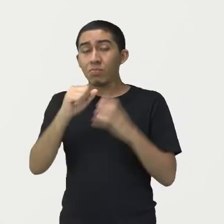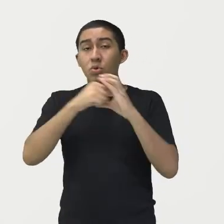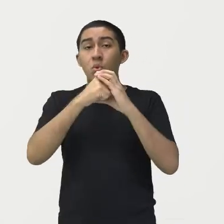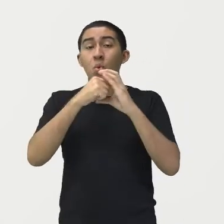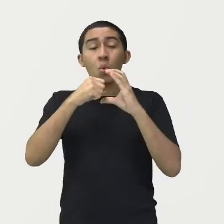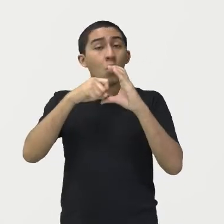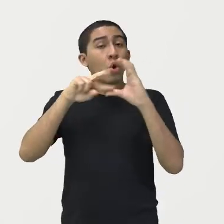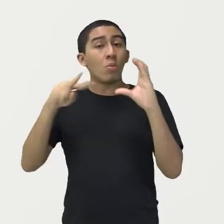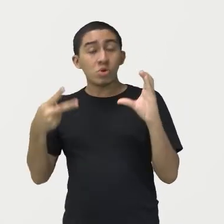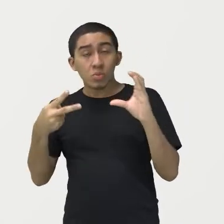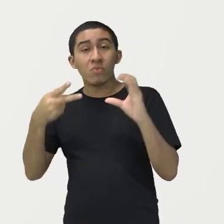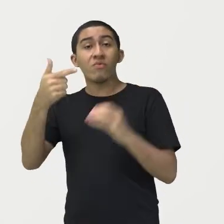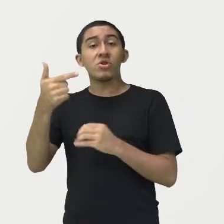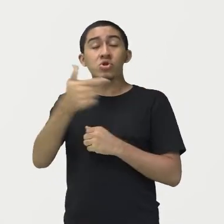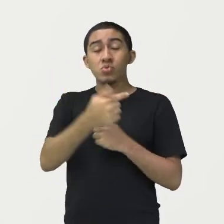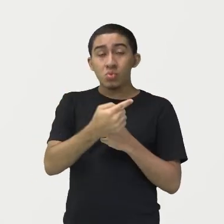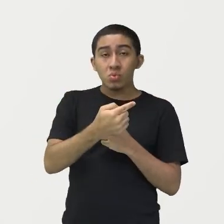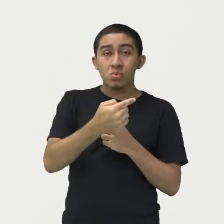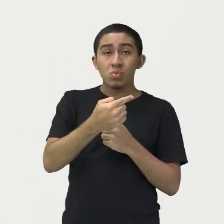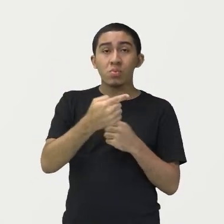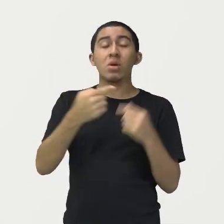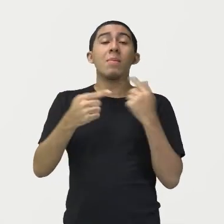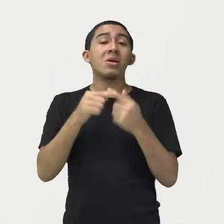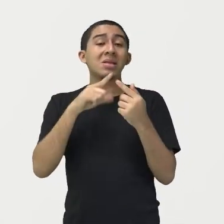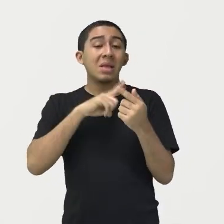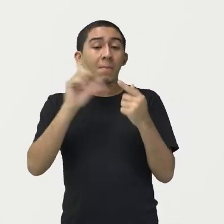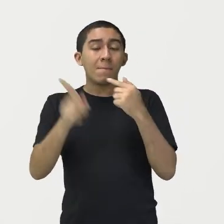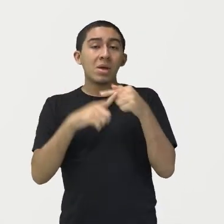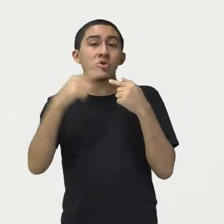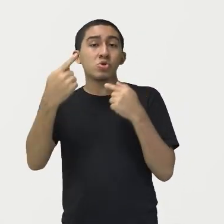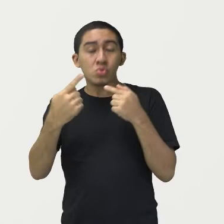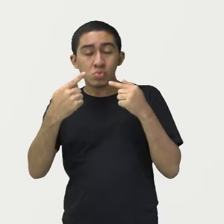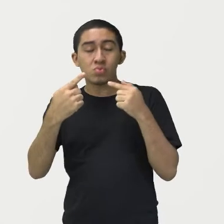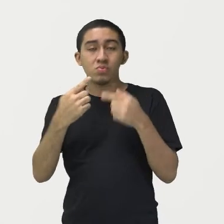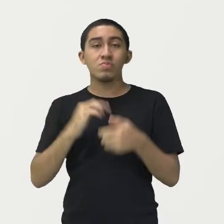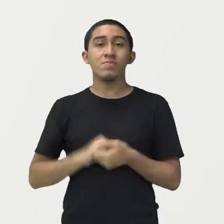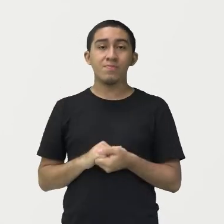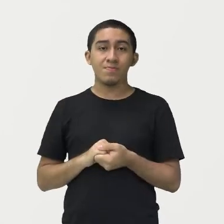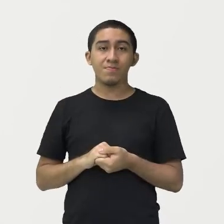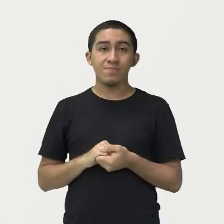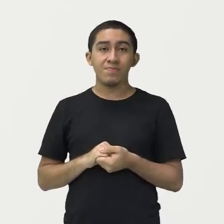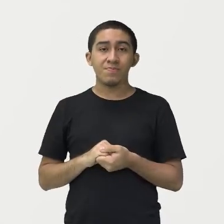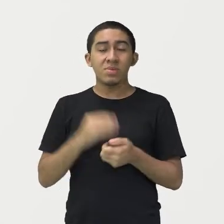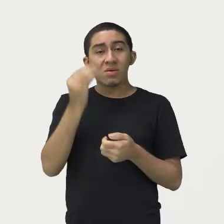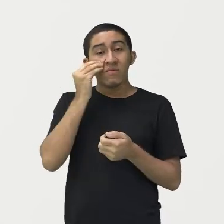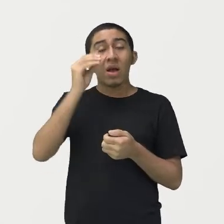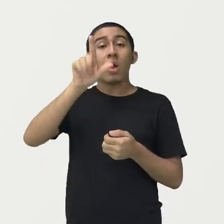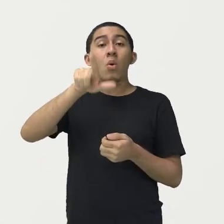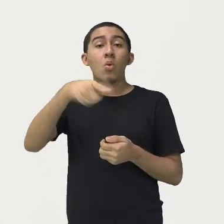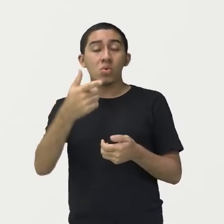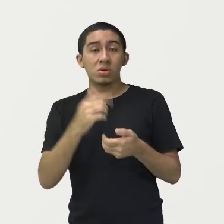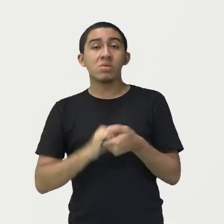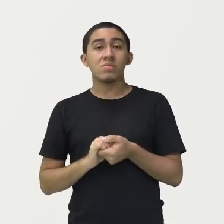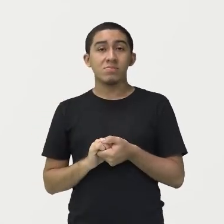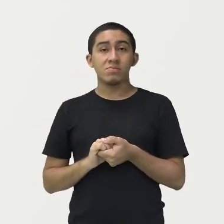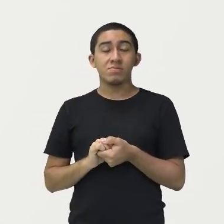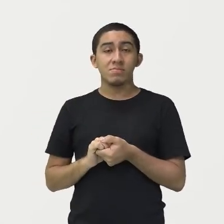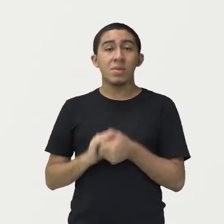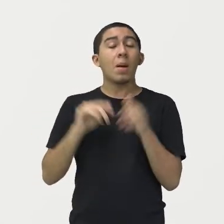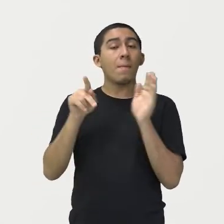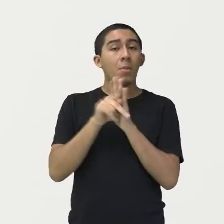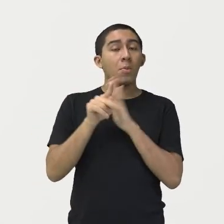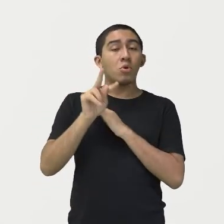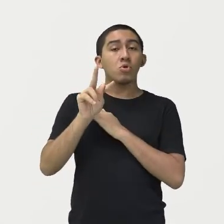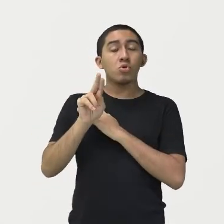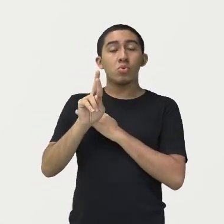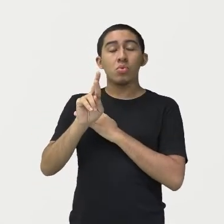cromossomo 21, ela tem mais um cromossomo. Vamos ver a outra, que é a síndrome de Turner, que é um